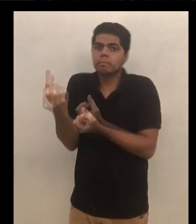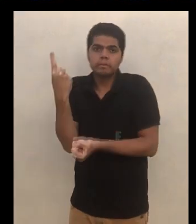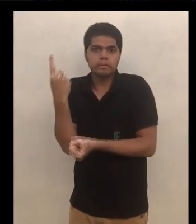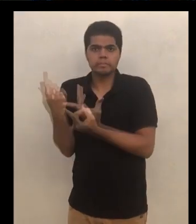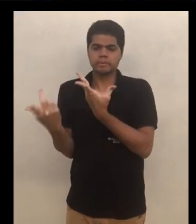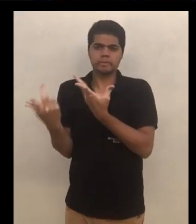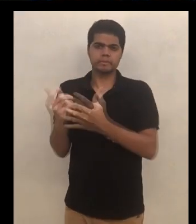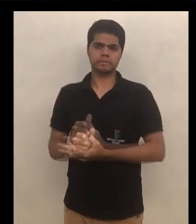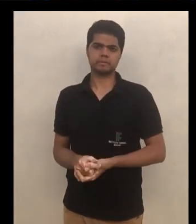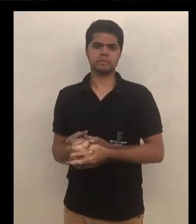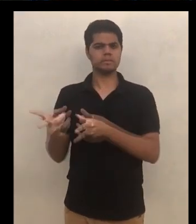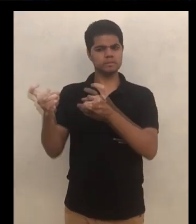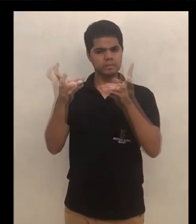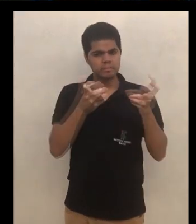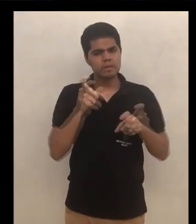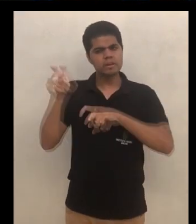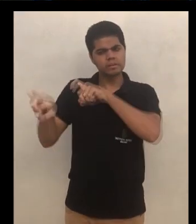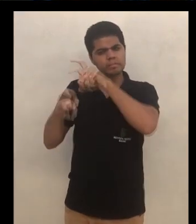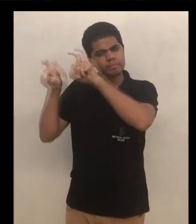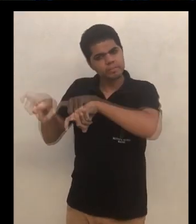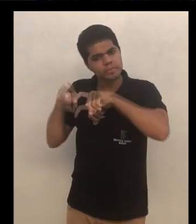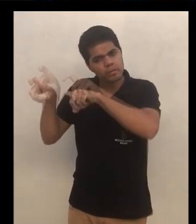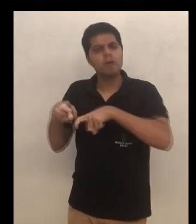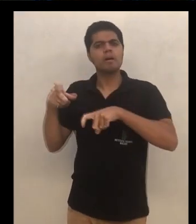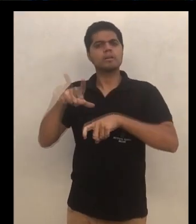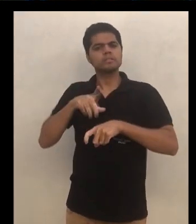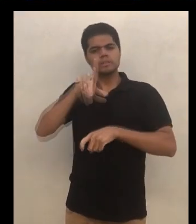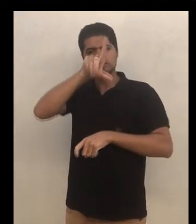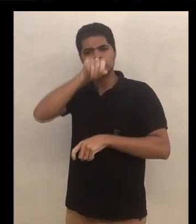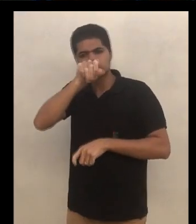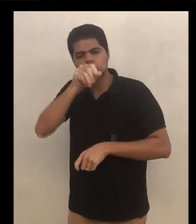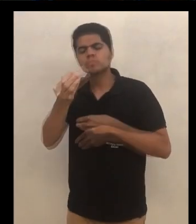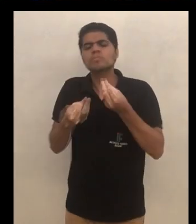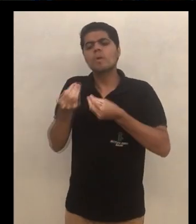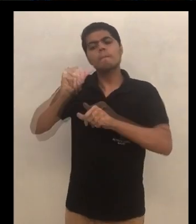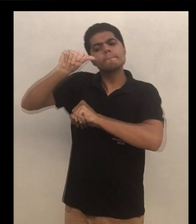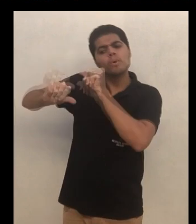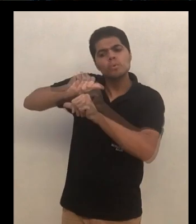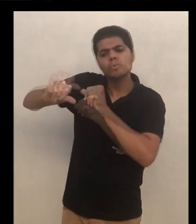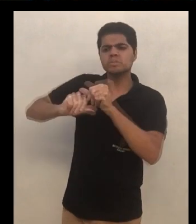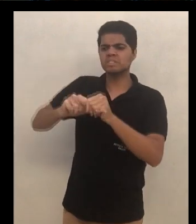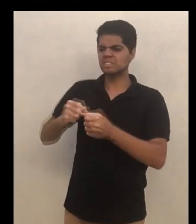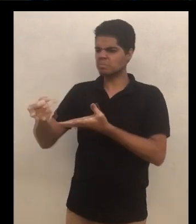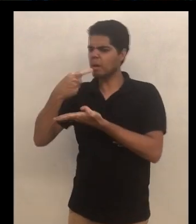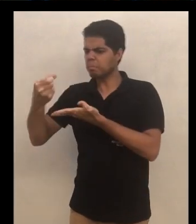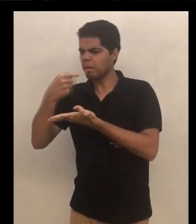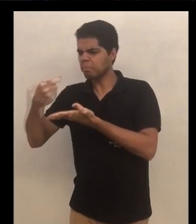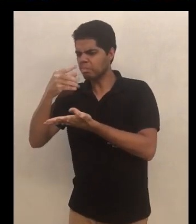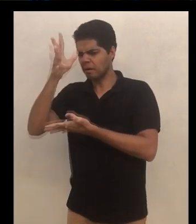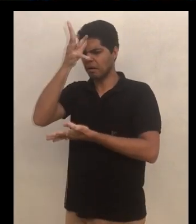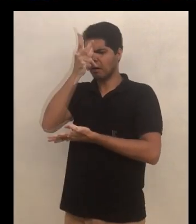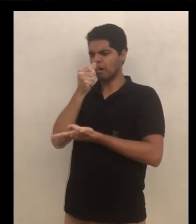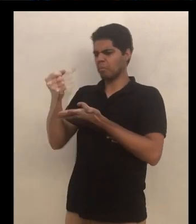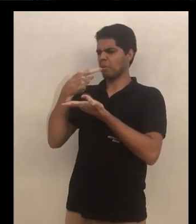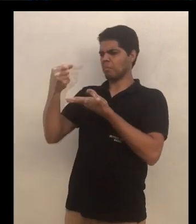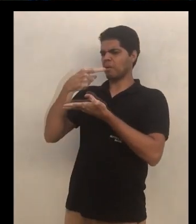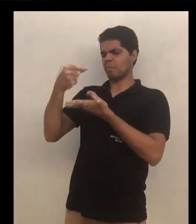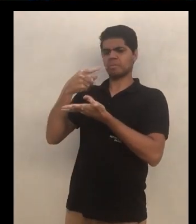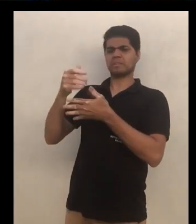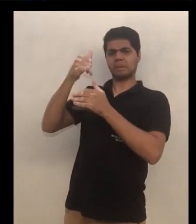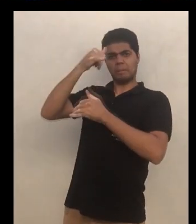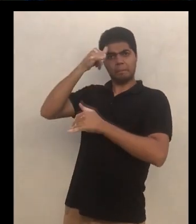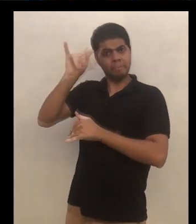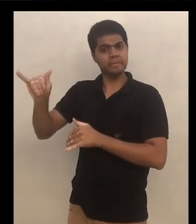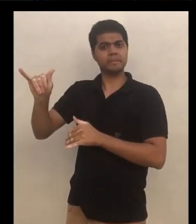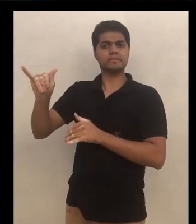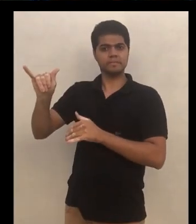que todos os avicultores, também do sistema convencional ou industrial, mude. Se ele estiver usando muito antibiótico, que ele mude, porque